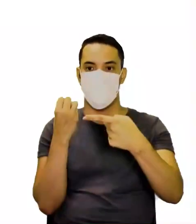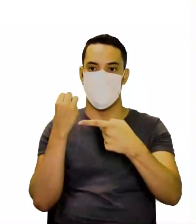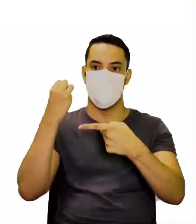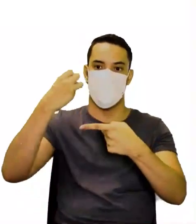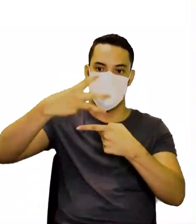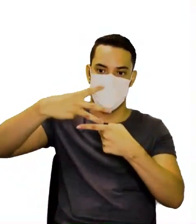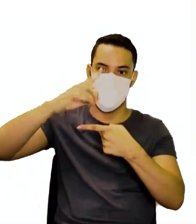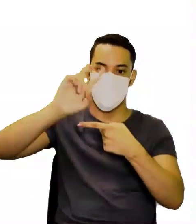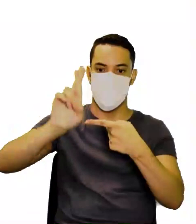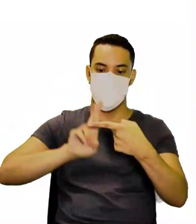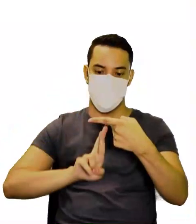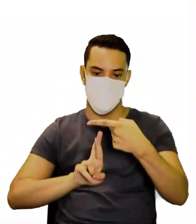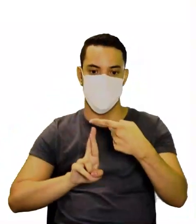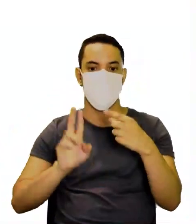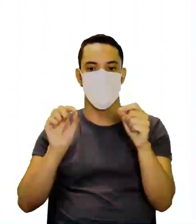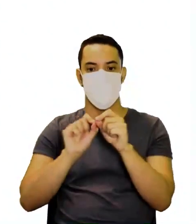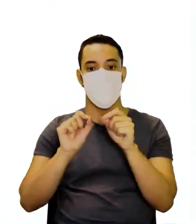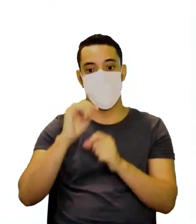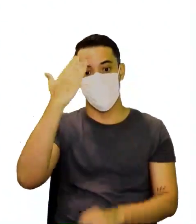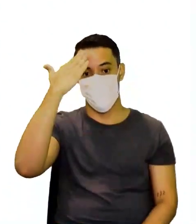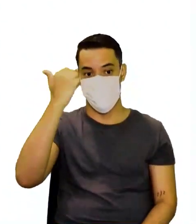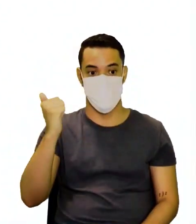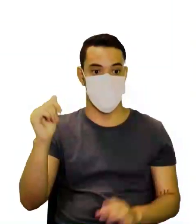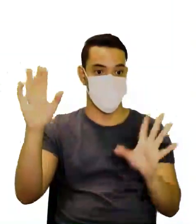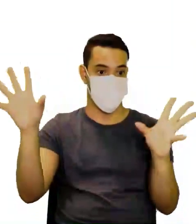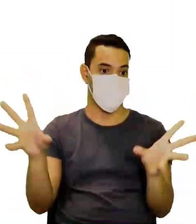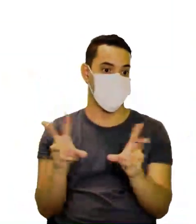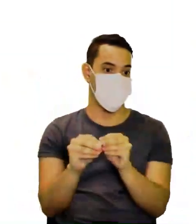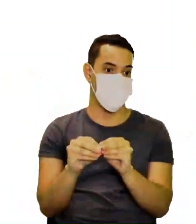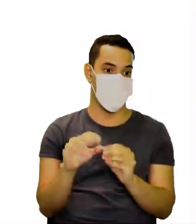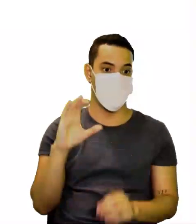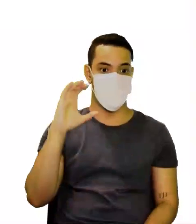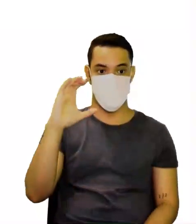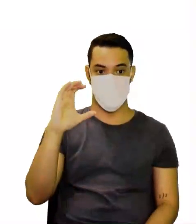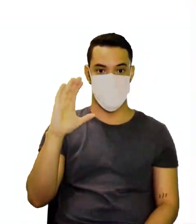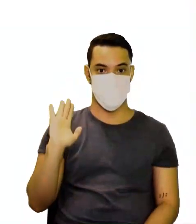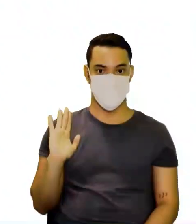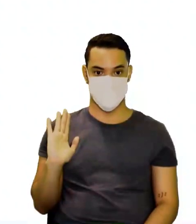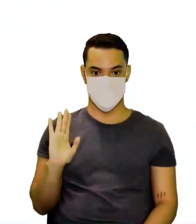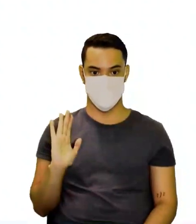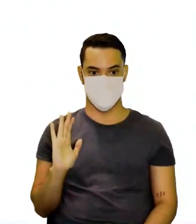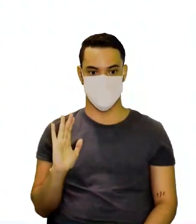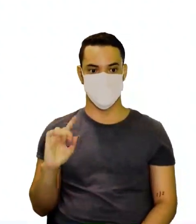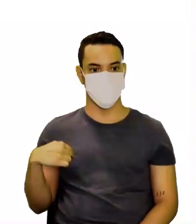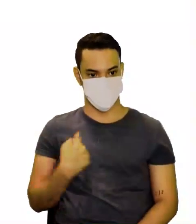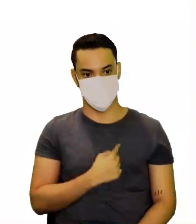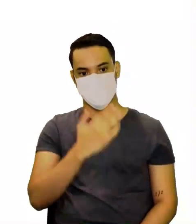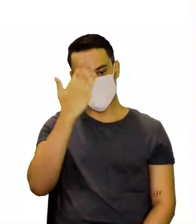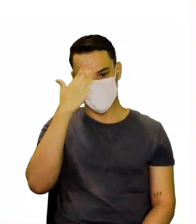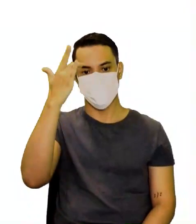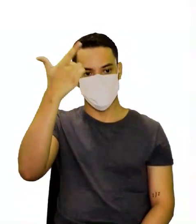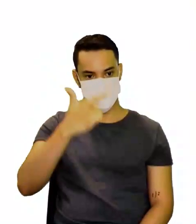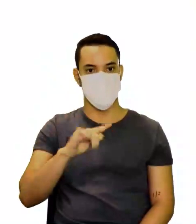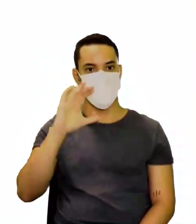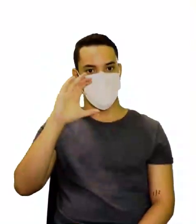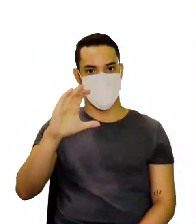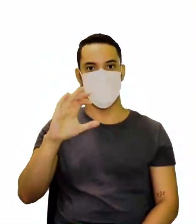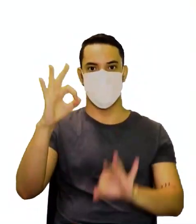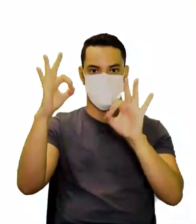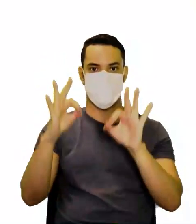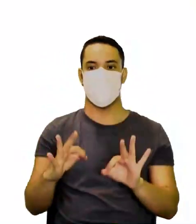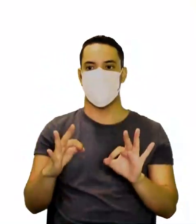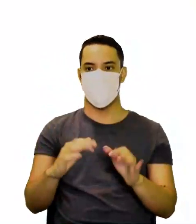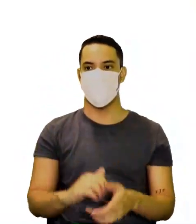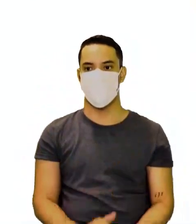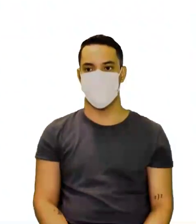é eletromotriz pela corrente. E aqui fechou o nosso valor. Nós ficamos novamente com a letra